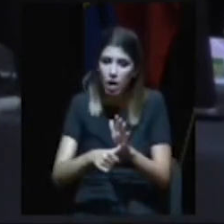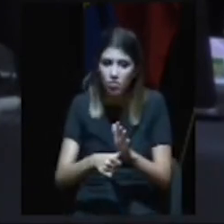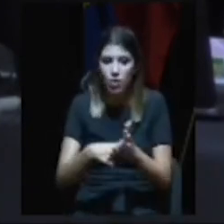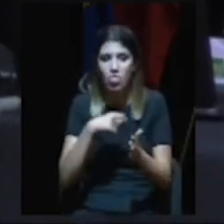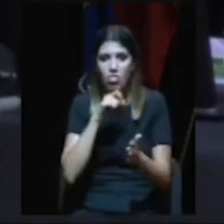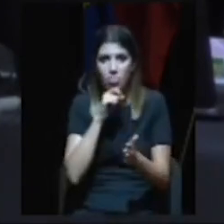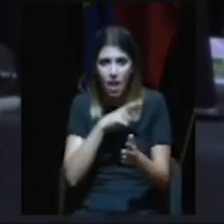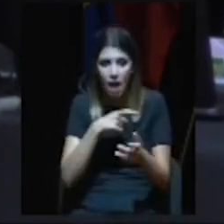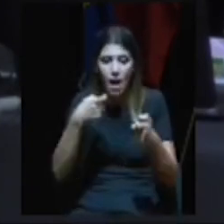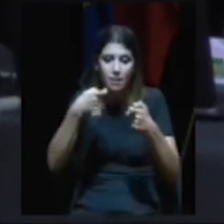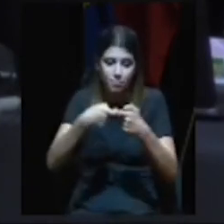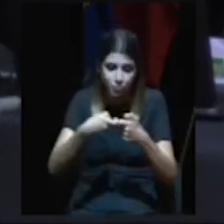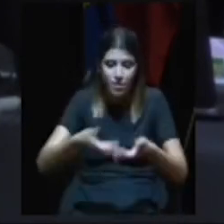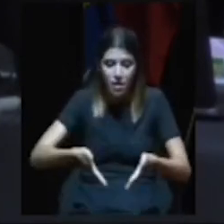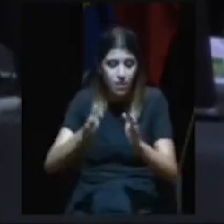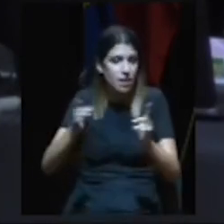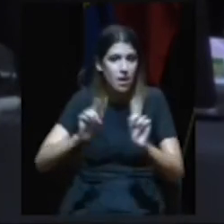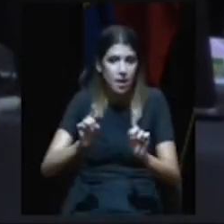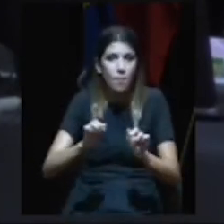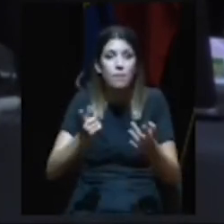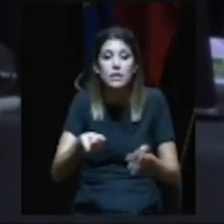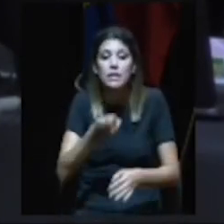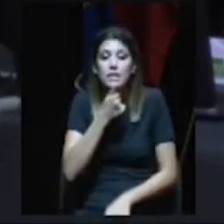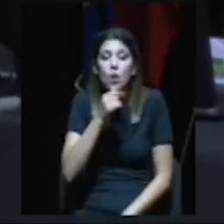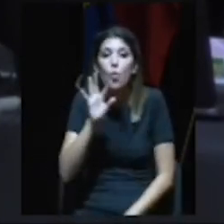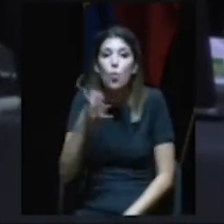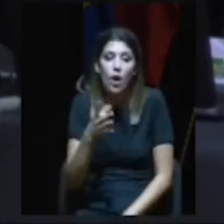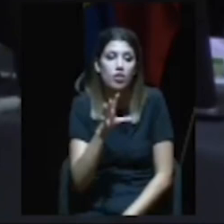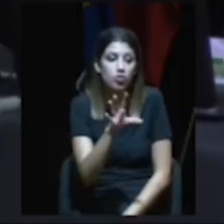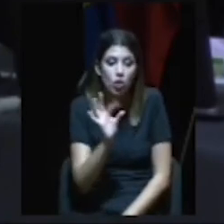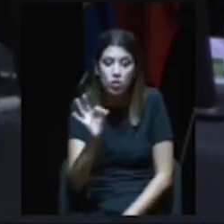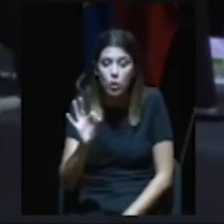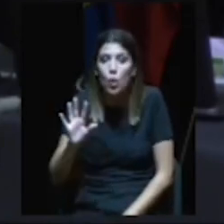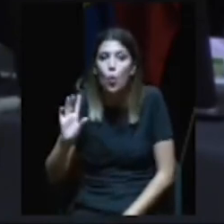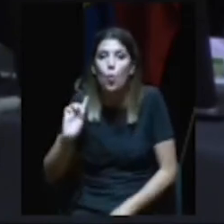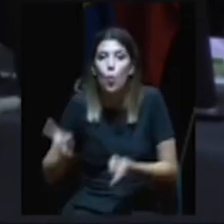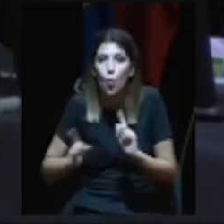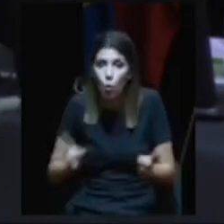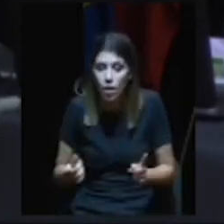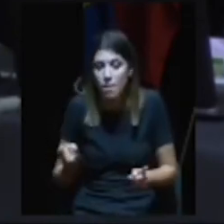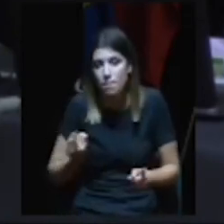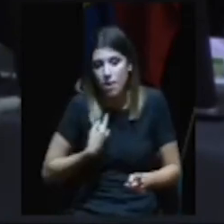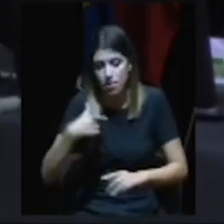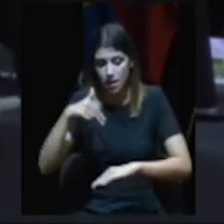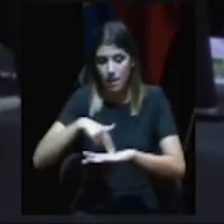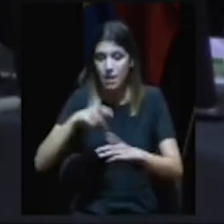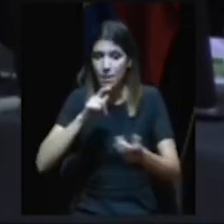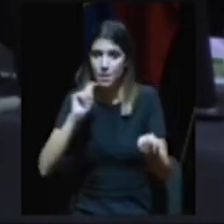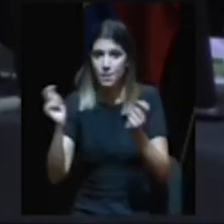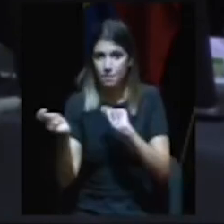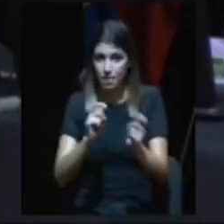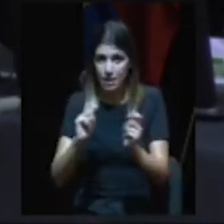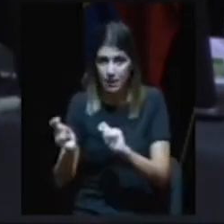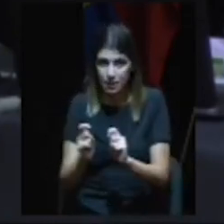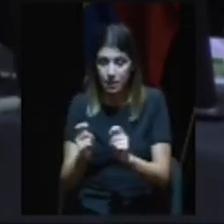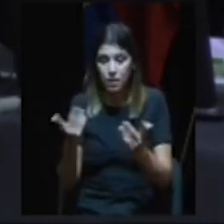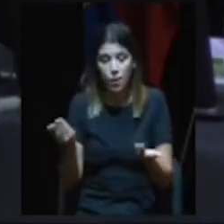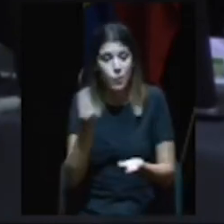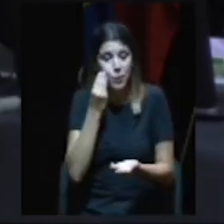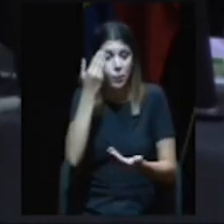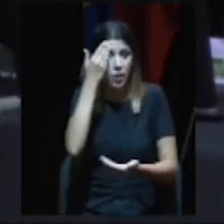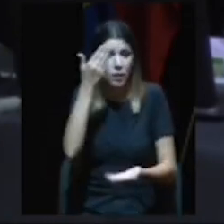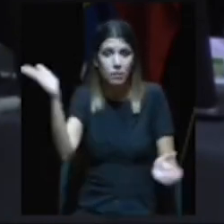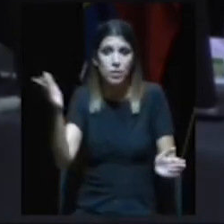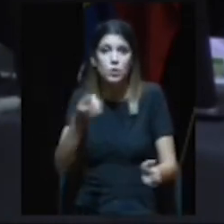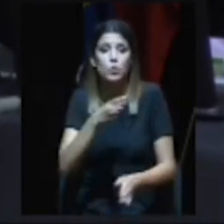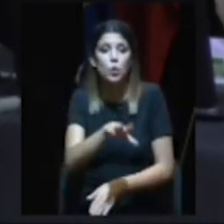fazer escolhas. A questão é que escolhas é que nós queremos fazer, e é exatamente isso que nós estamos aqui a debater. E num regime democrático as